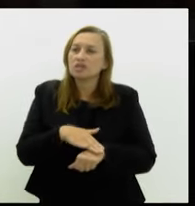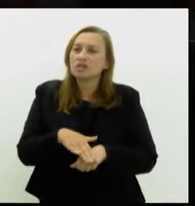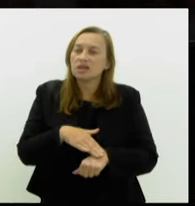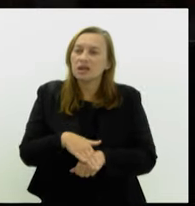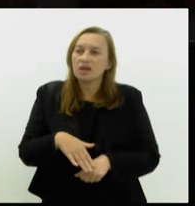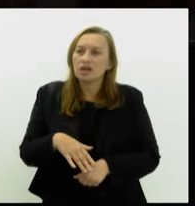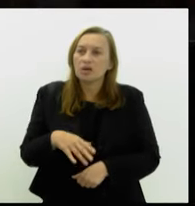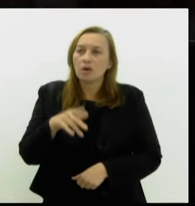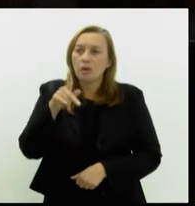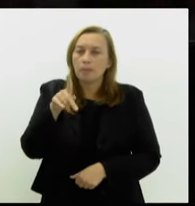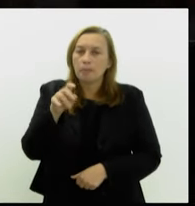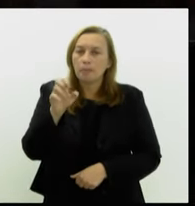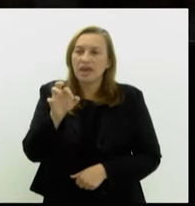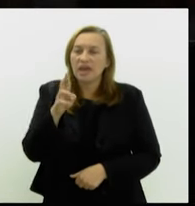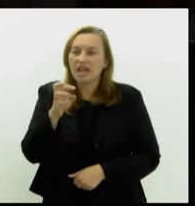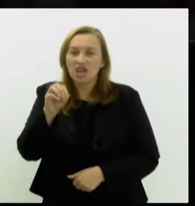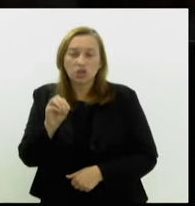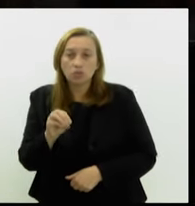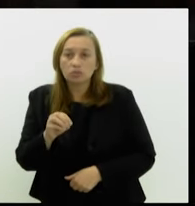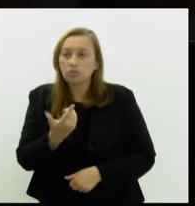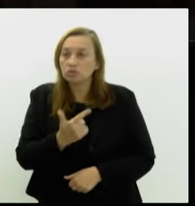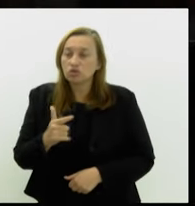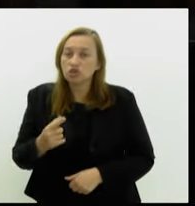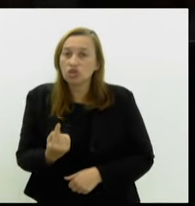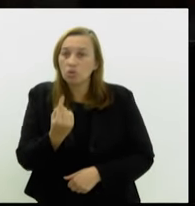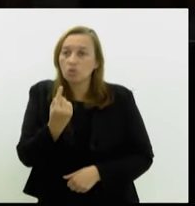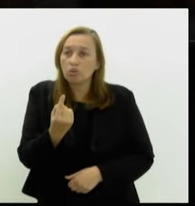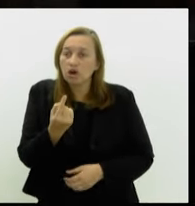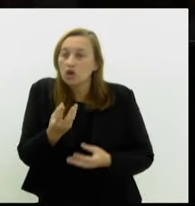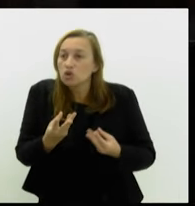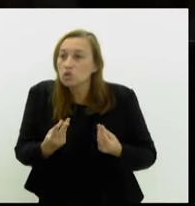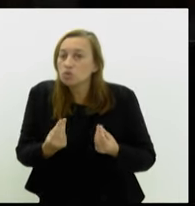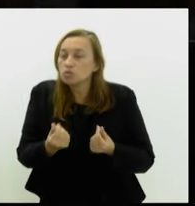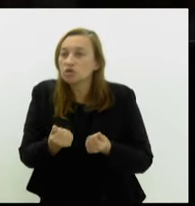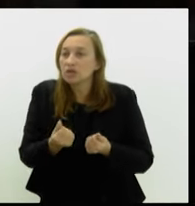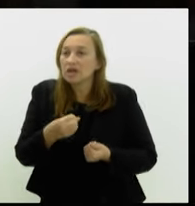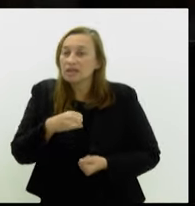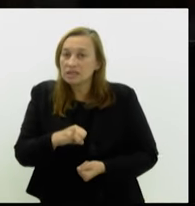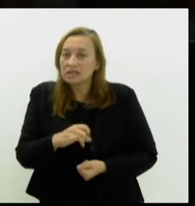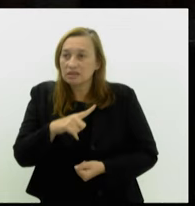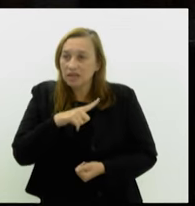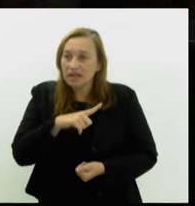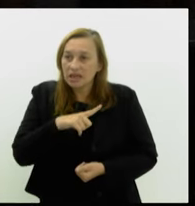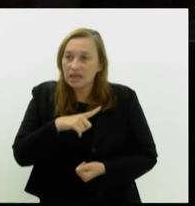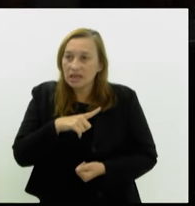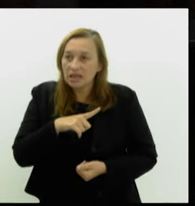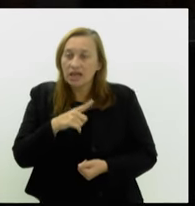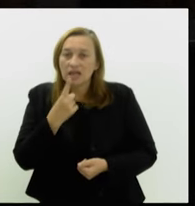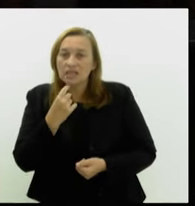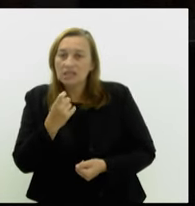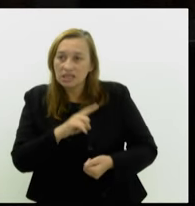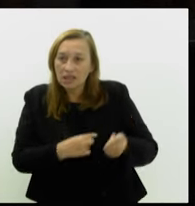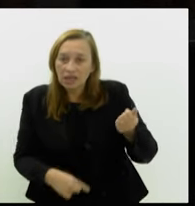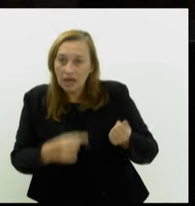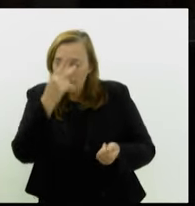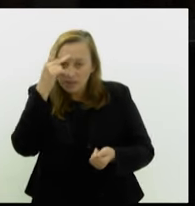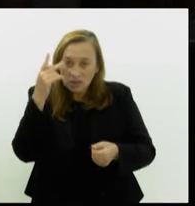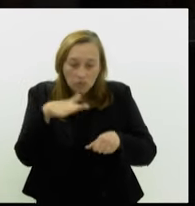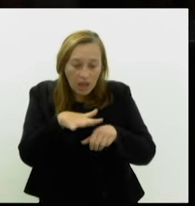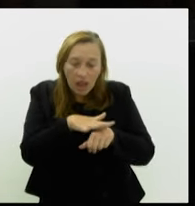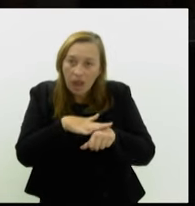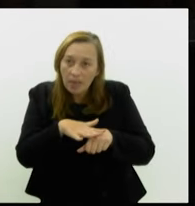não tinham luminol, que é uma substância que verifica, porque se a pessoa, se tem sangue ali e a pessoa limpou, o